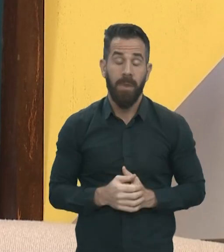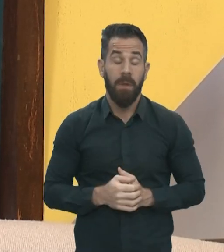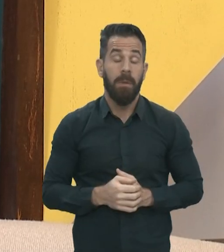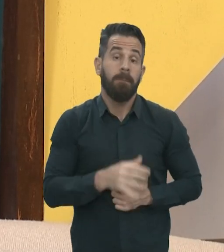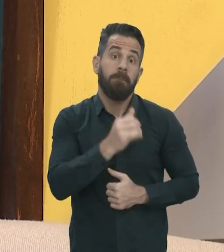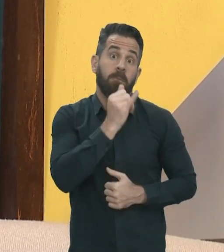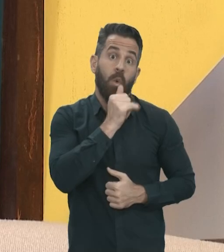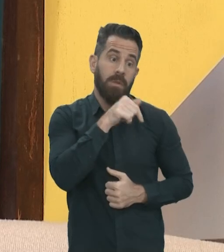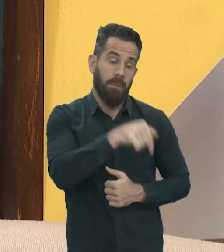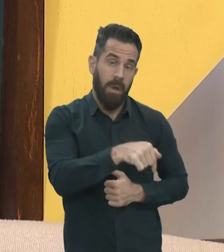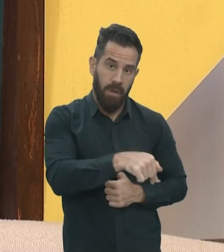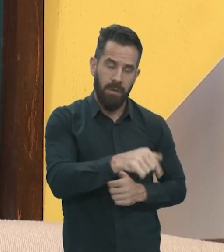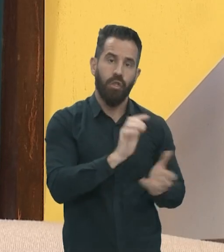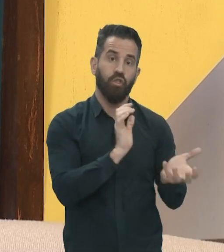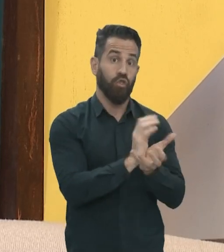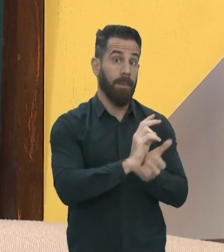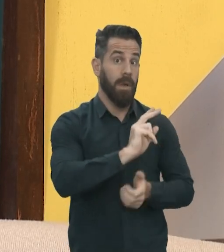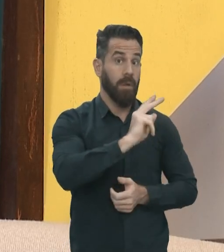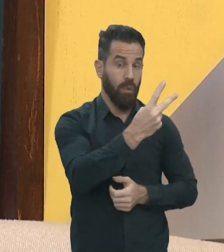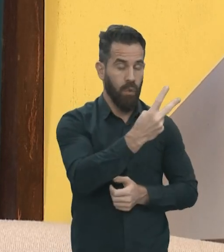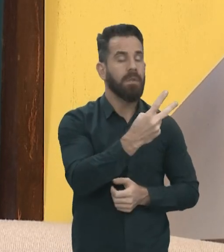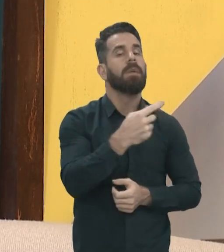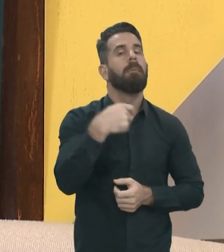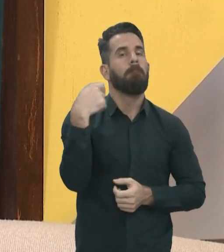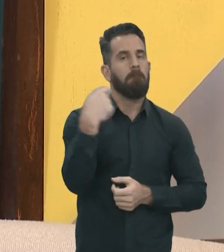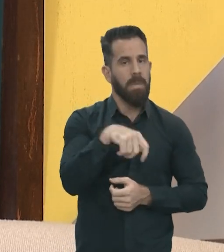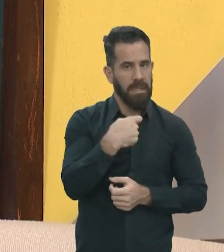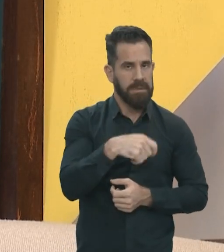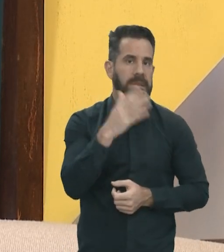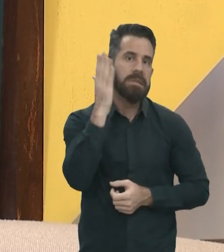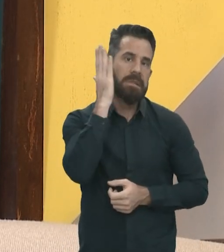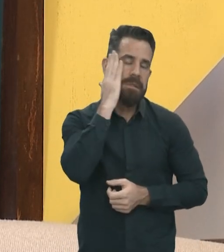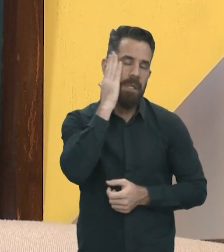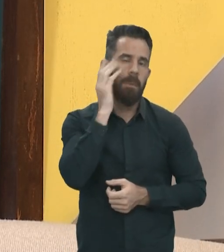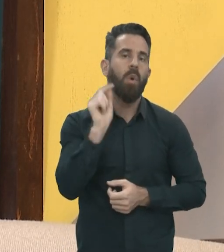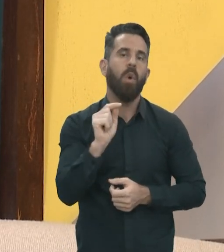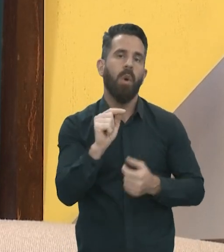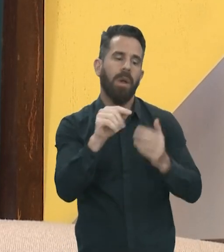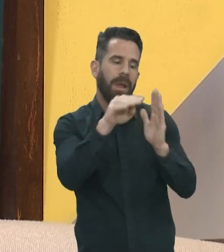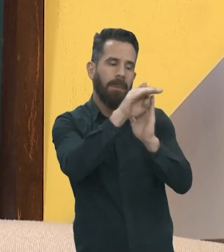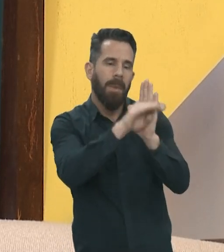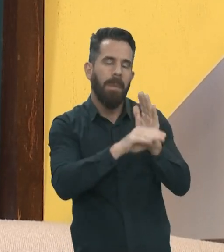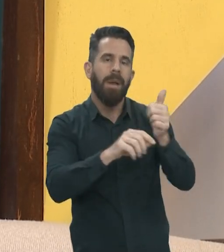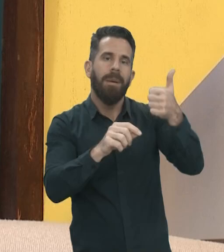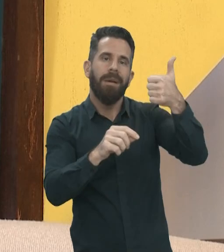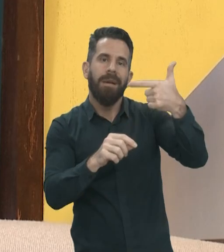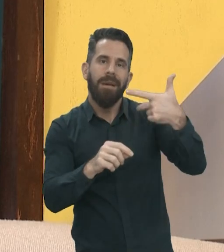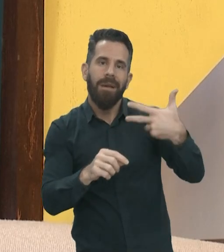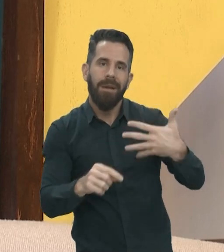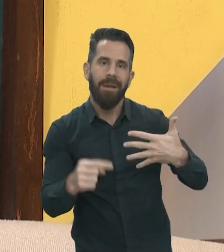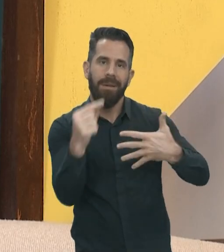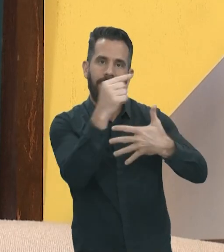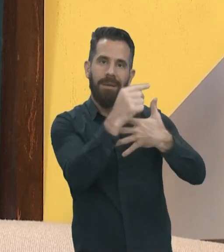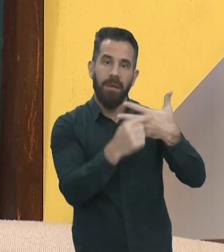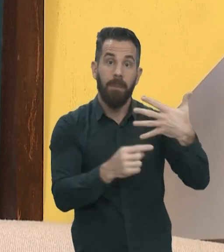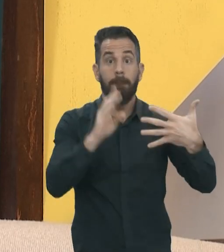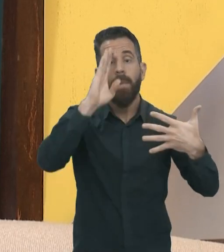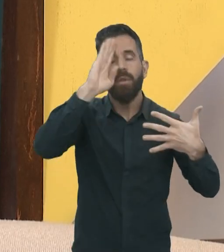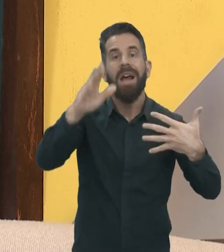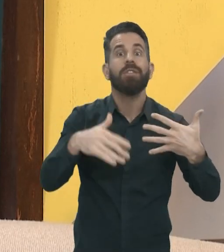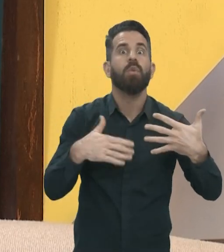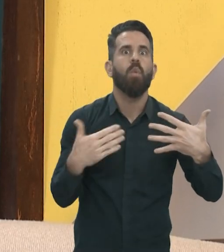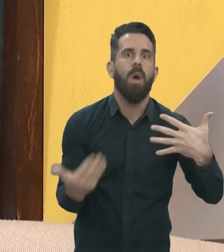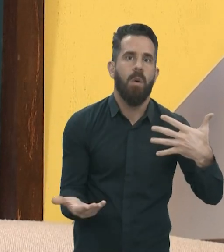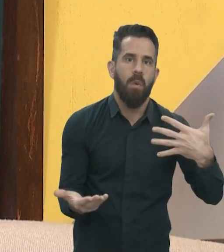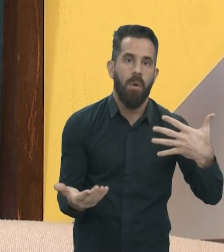para a recomposição orçamentária, mas para a atuação no estabelecimento de prioridades. E aí o tema da infraestrutura, ele passa a ser prioridade.